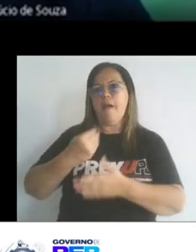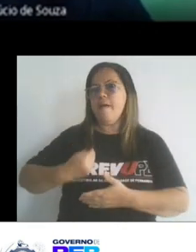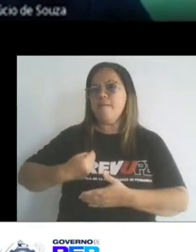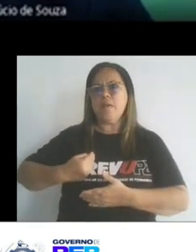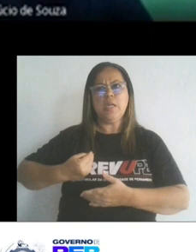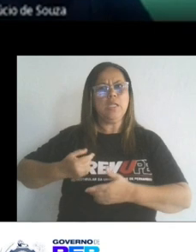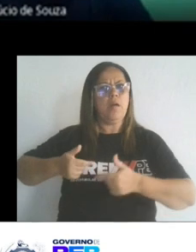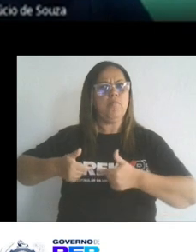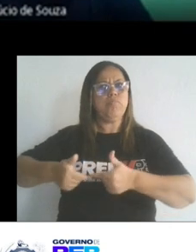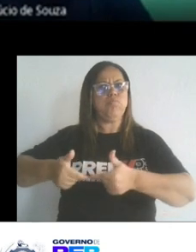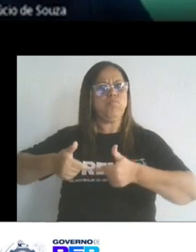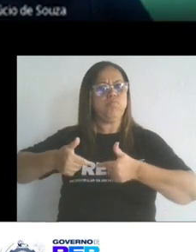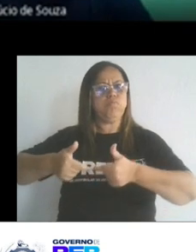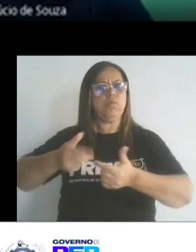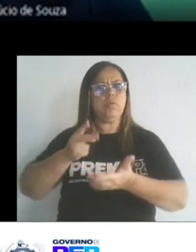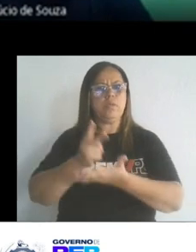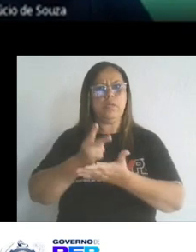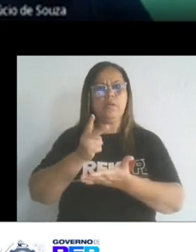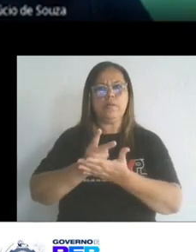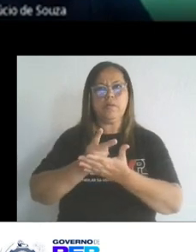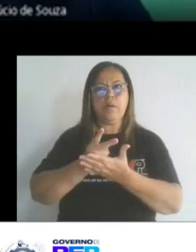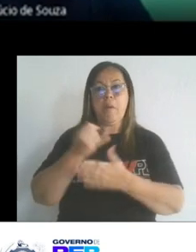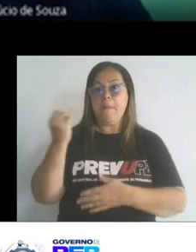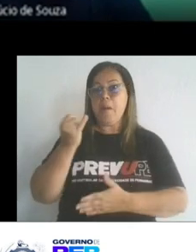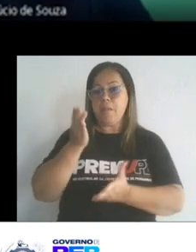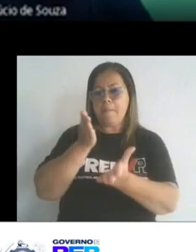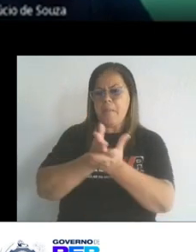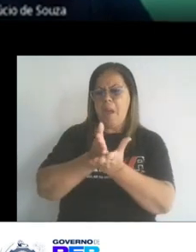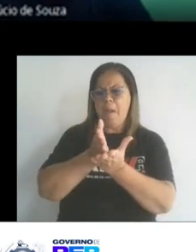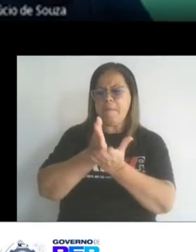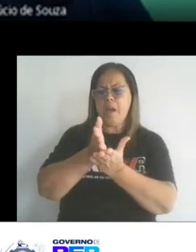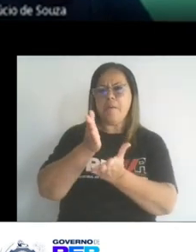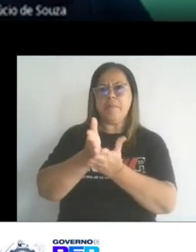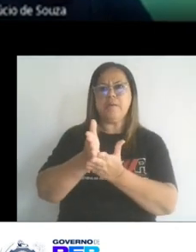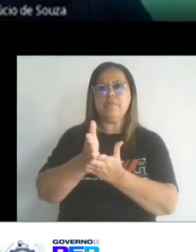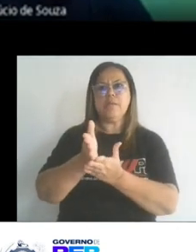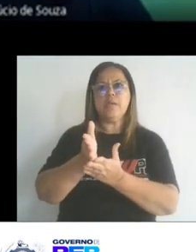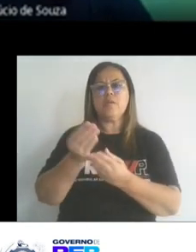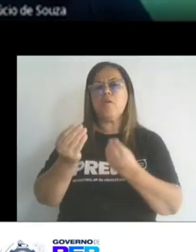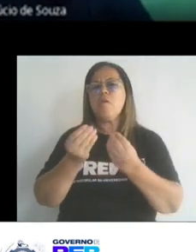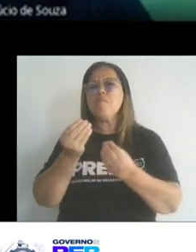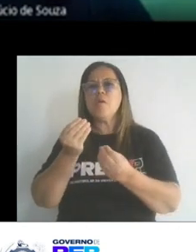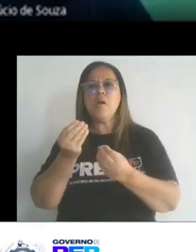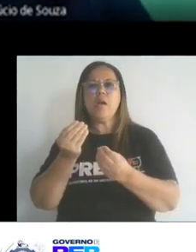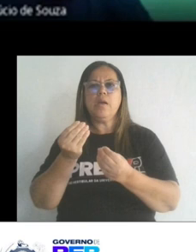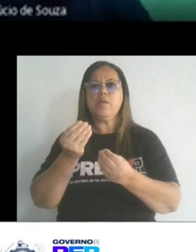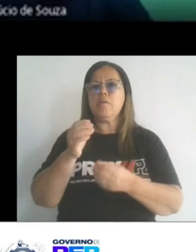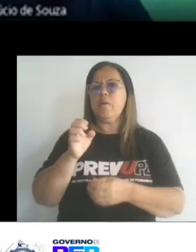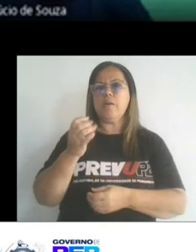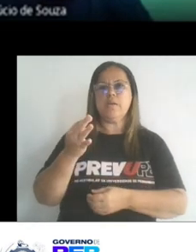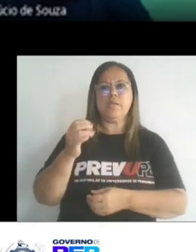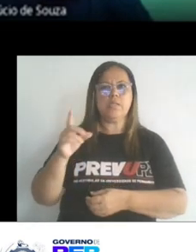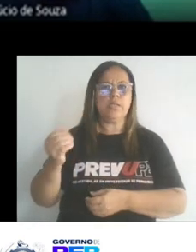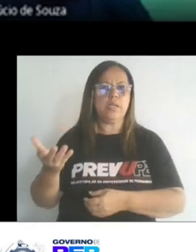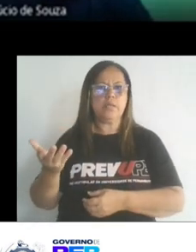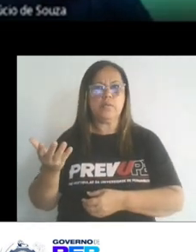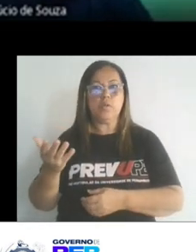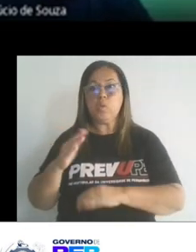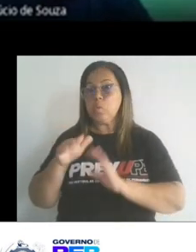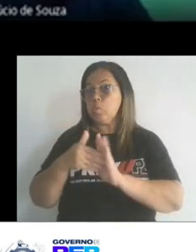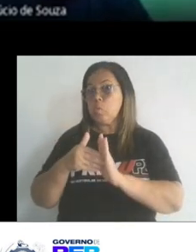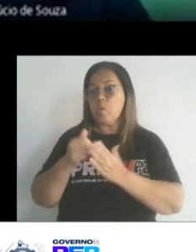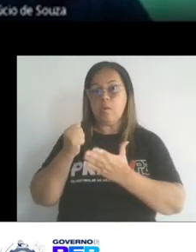o essencial do fascismo é a sua concepção de Estado tudo no Estado nada contra o Estado